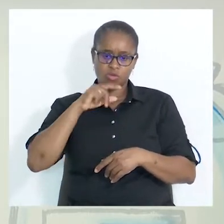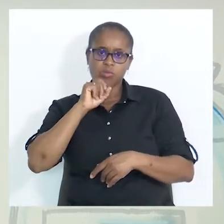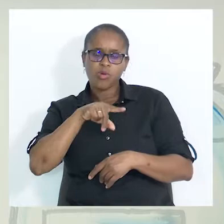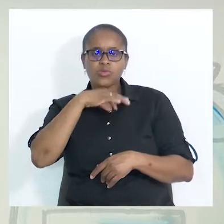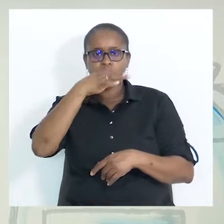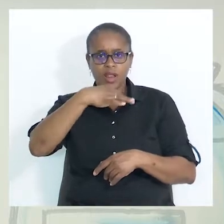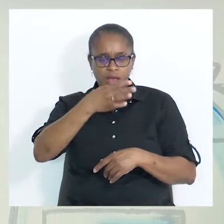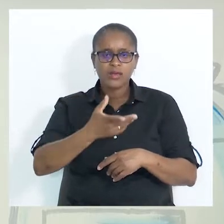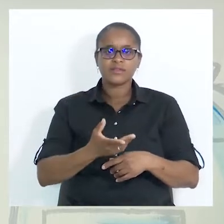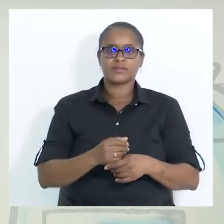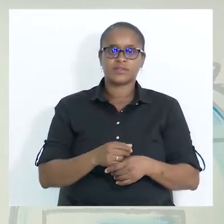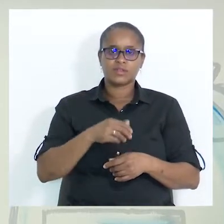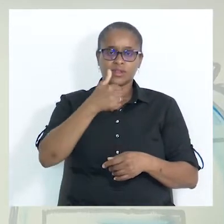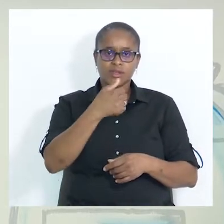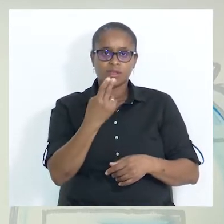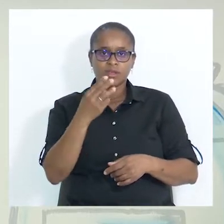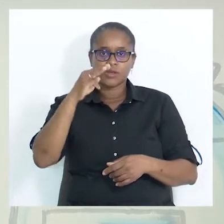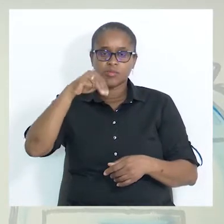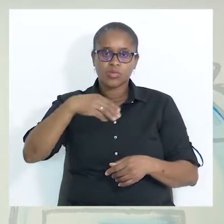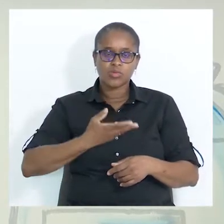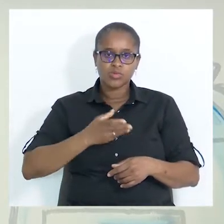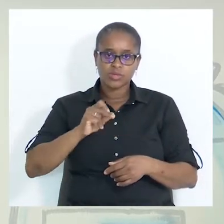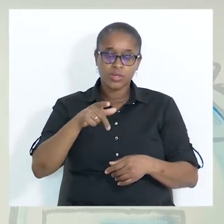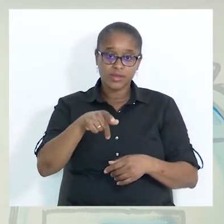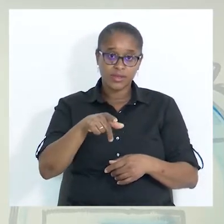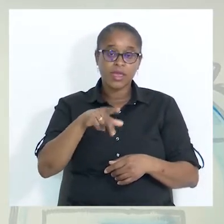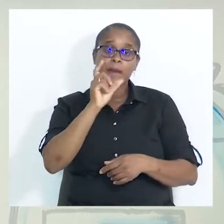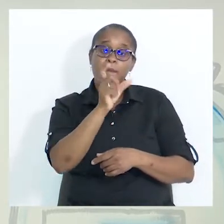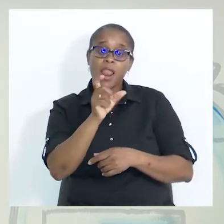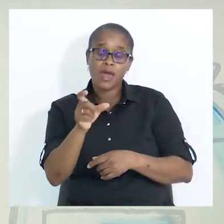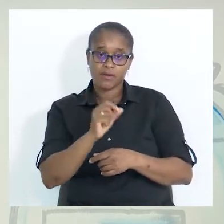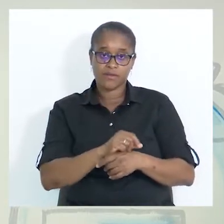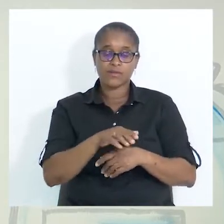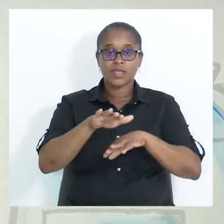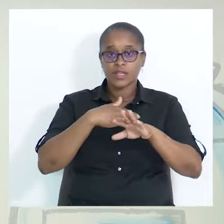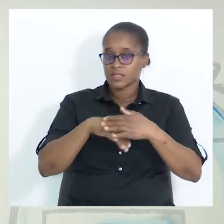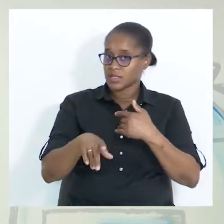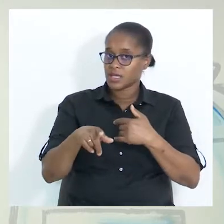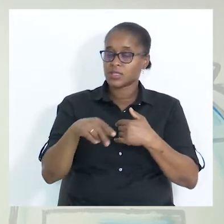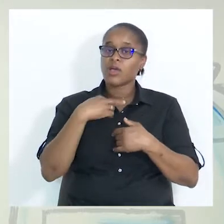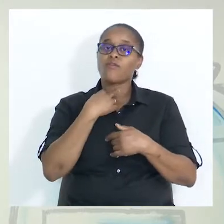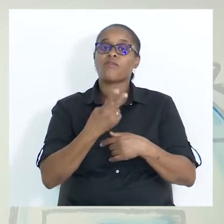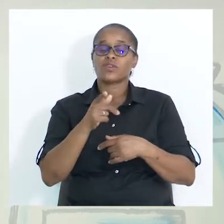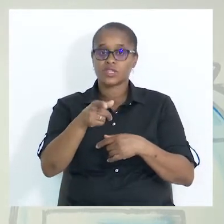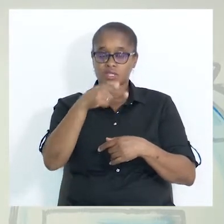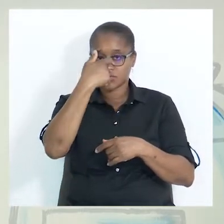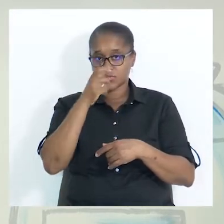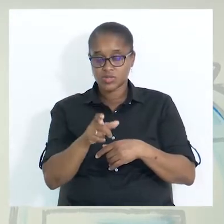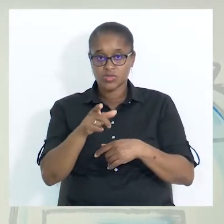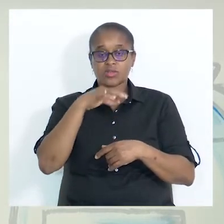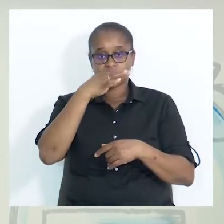falar. Bunda aqui é a palavra realizada na voz desse